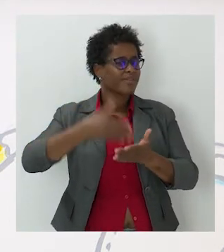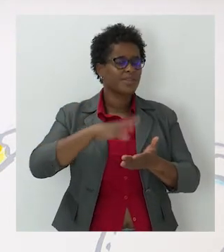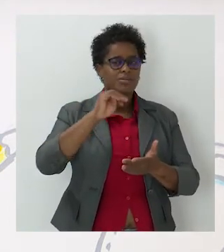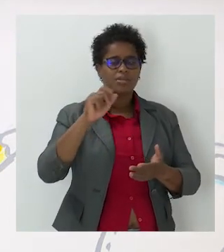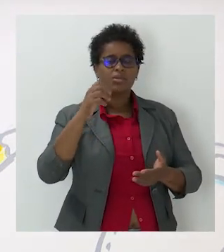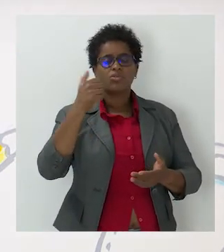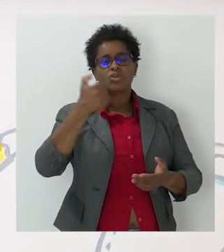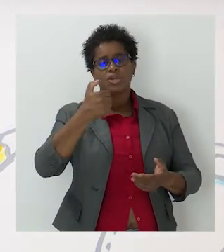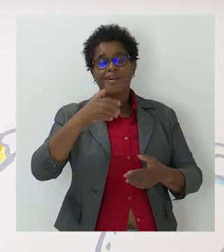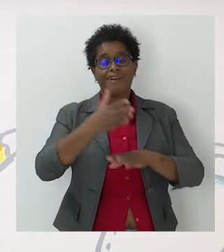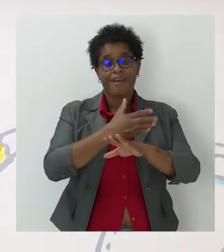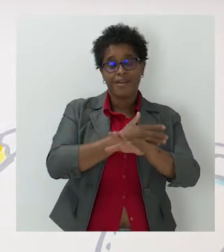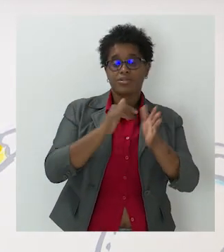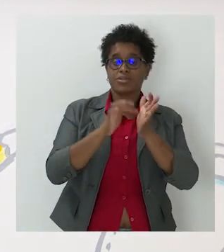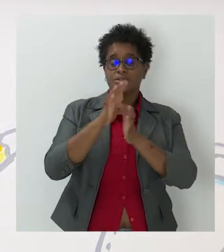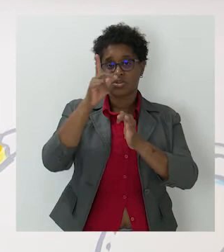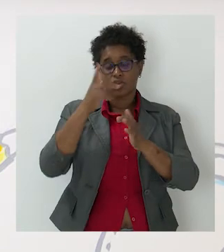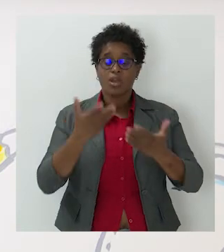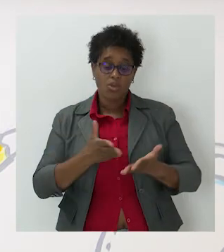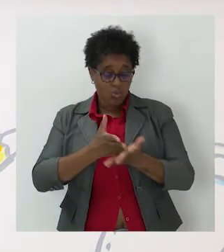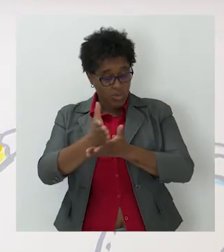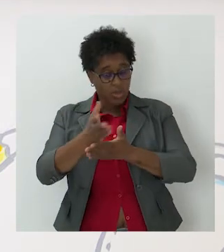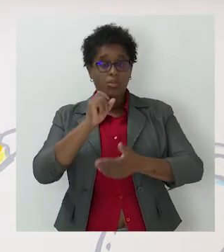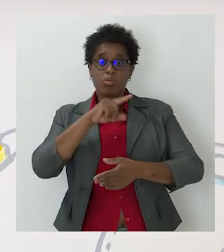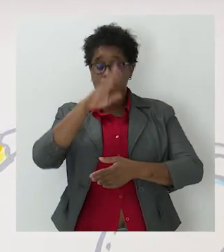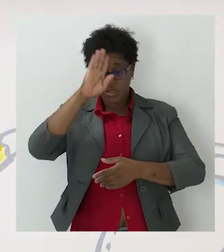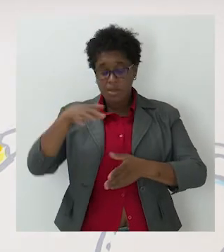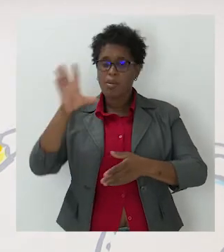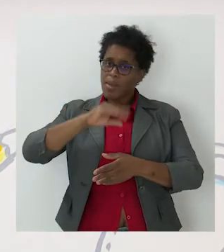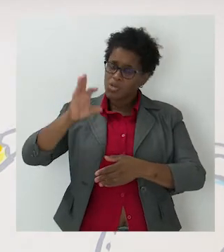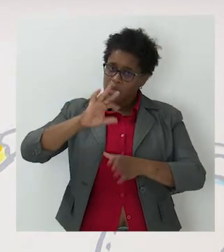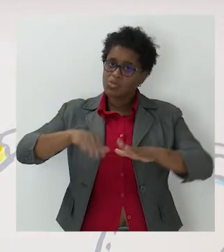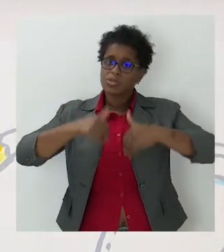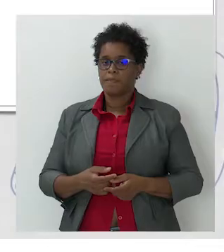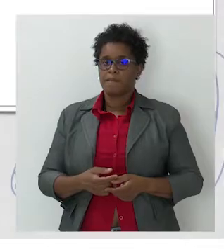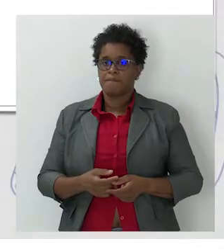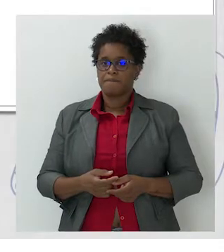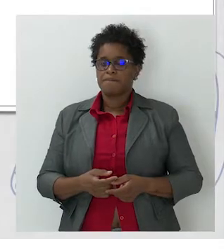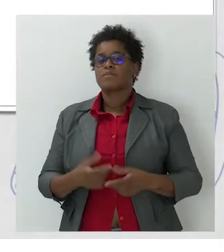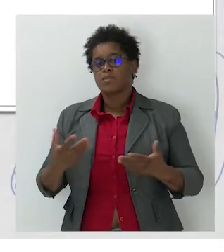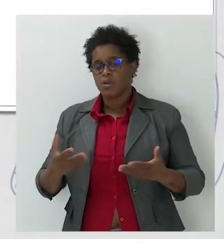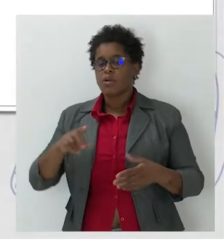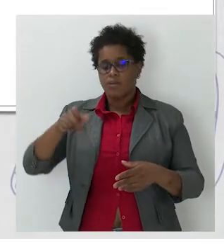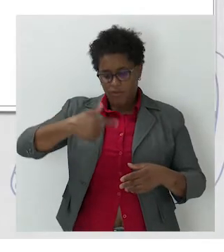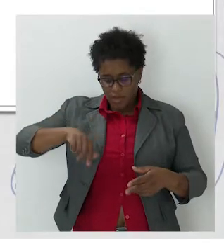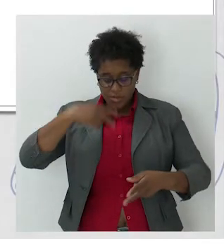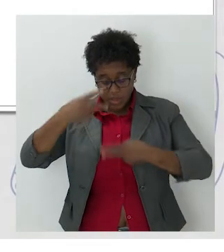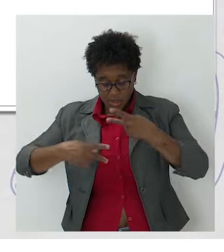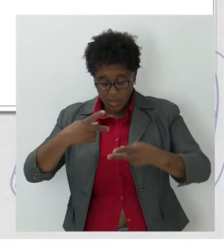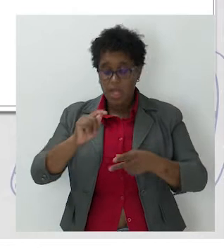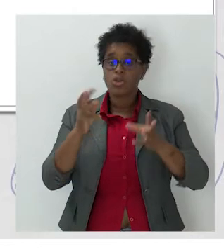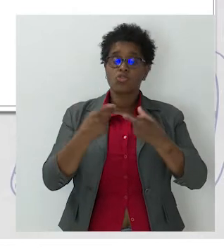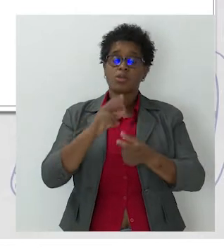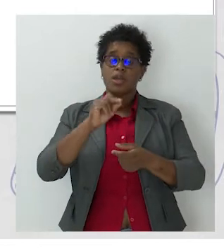Vamos continuar para podermos saber mais e mais sobre a cidade de Atenas. Por isso, vamos analisar a